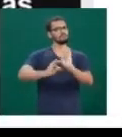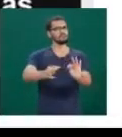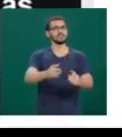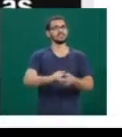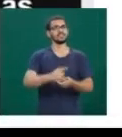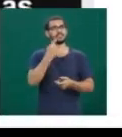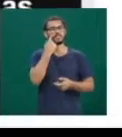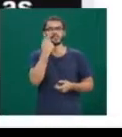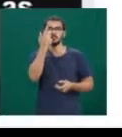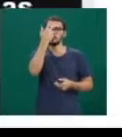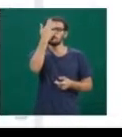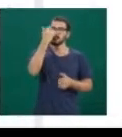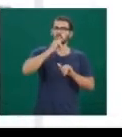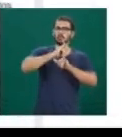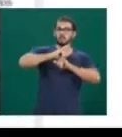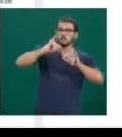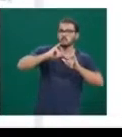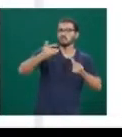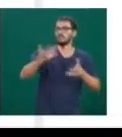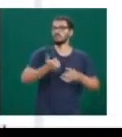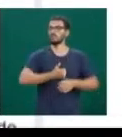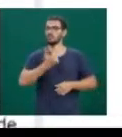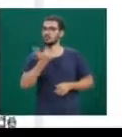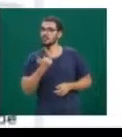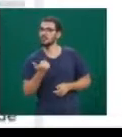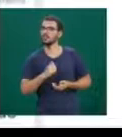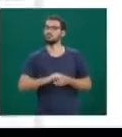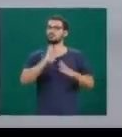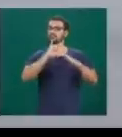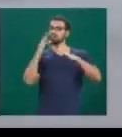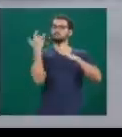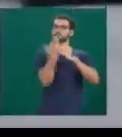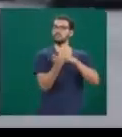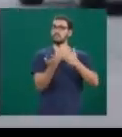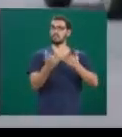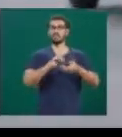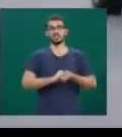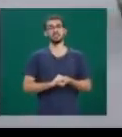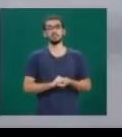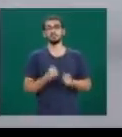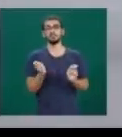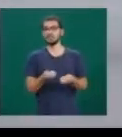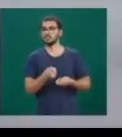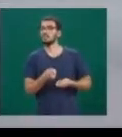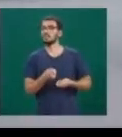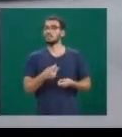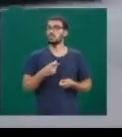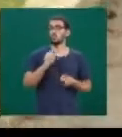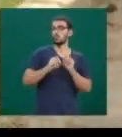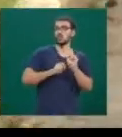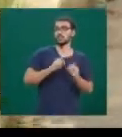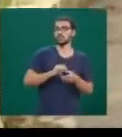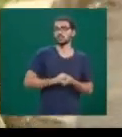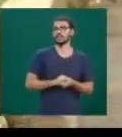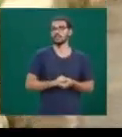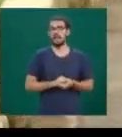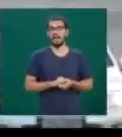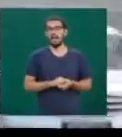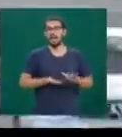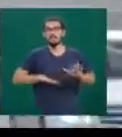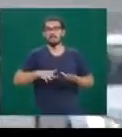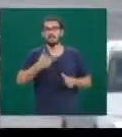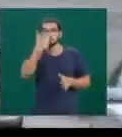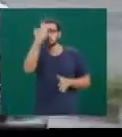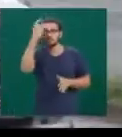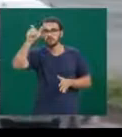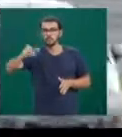pessoas oferecendo ou pedindo caronas em redes sociais. Em muitos casos, motorista e passageiro não se conhecem.